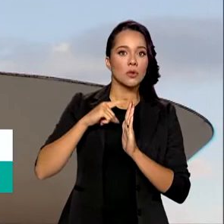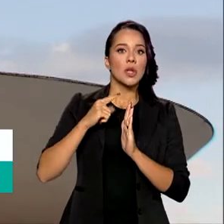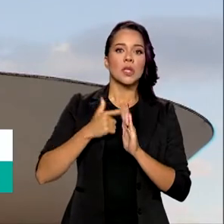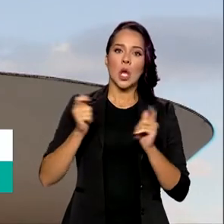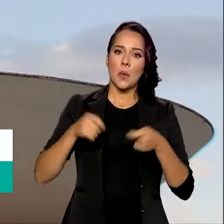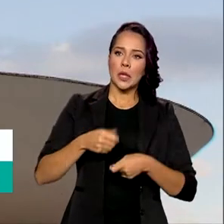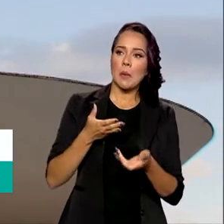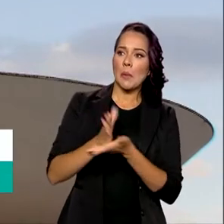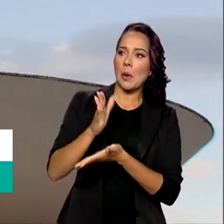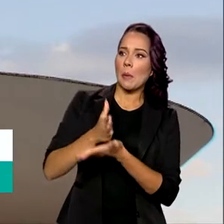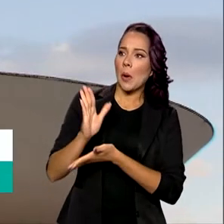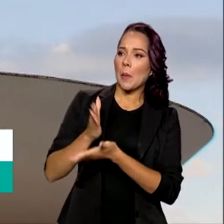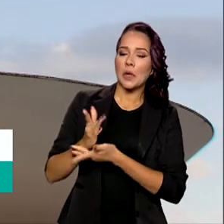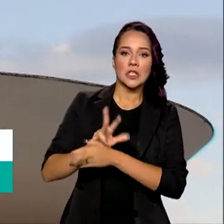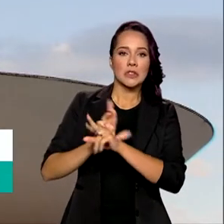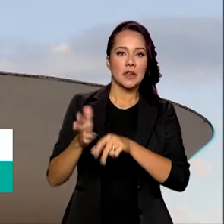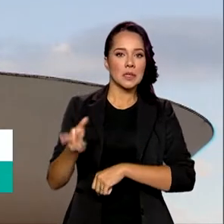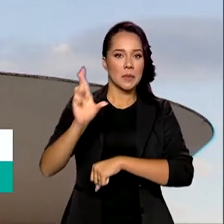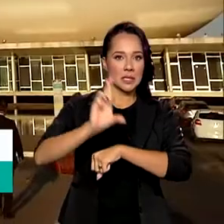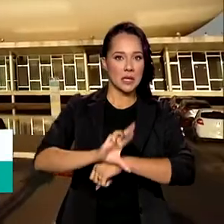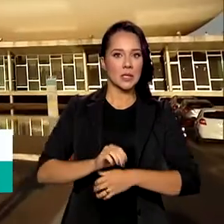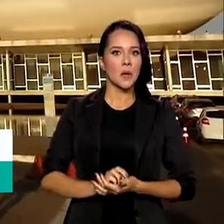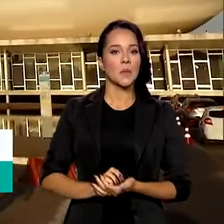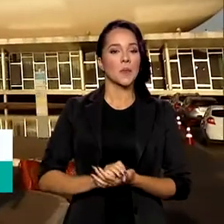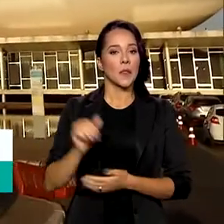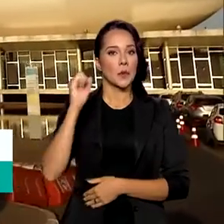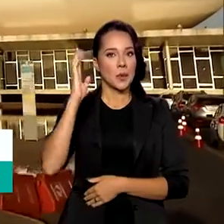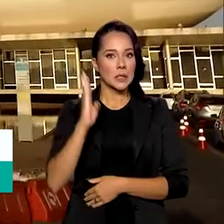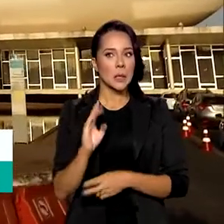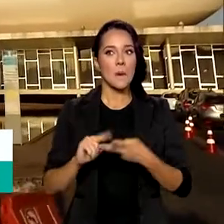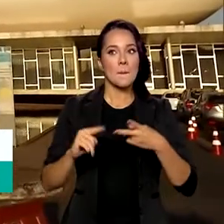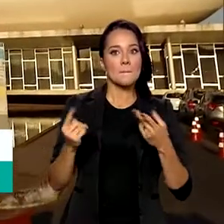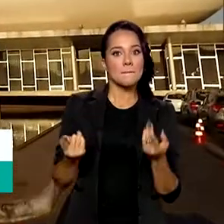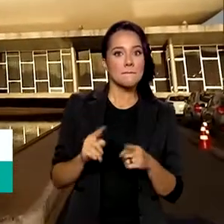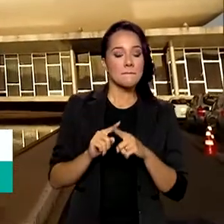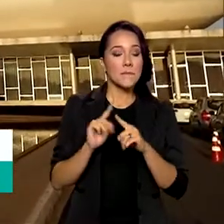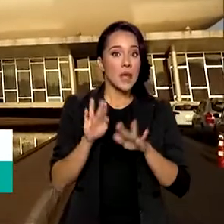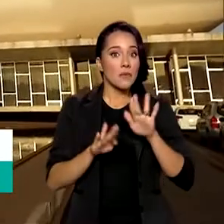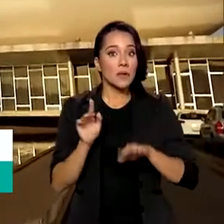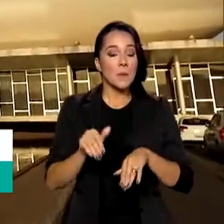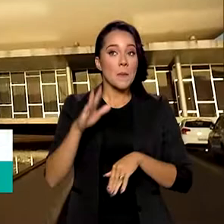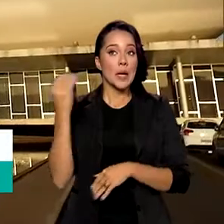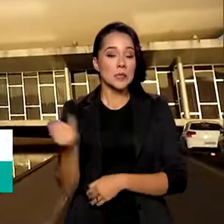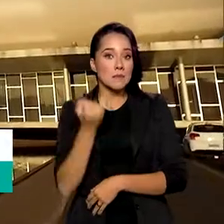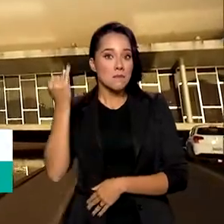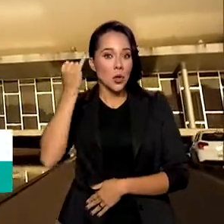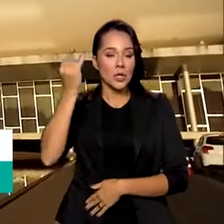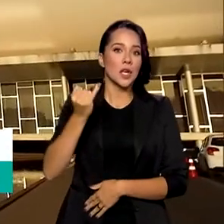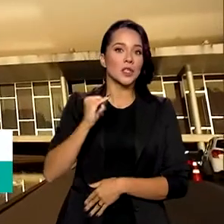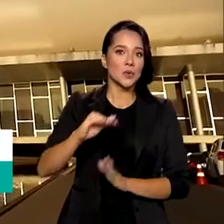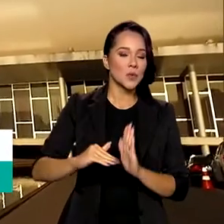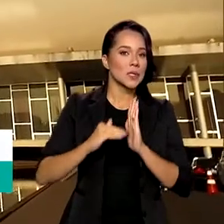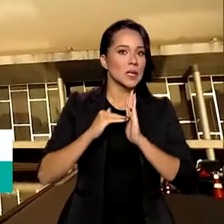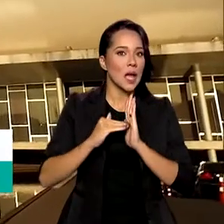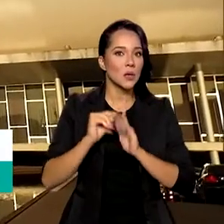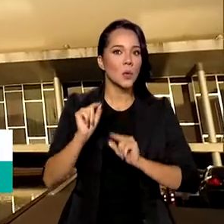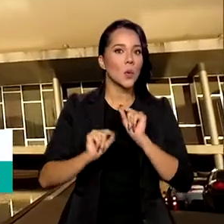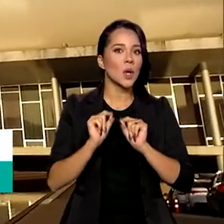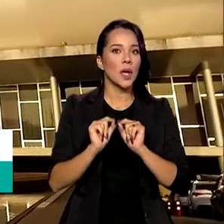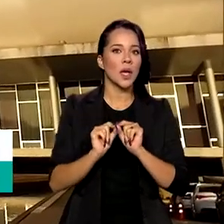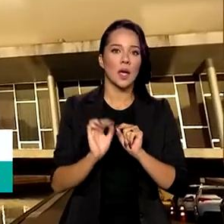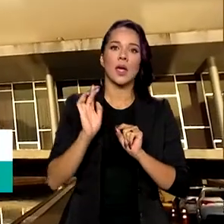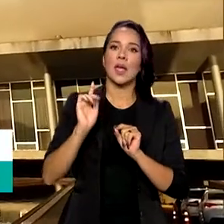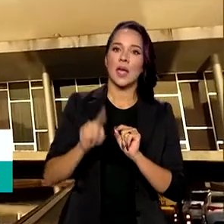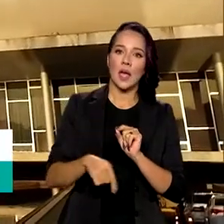de uma série de cargas e representações diplomáticas do Brasil mas talvez a mais importante contribuição para o cenário ele já